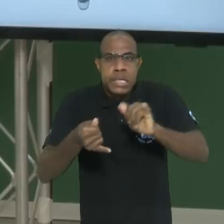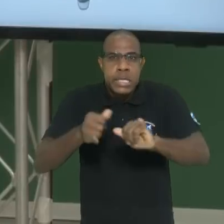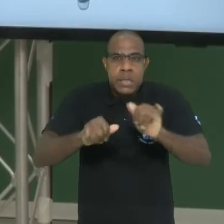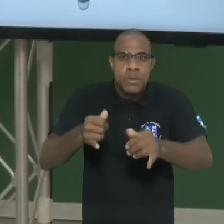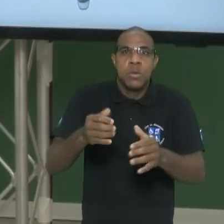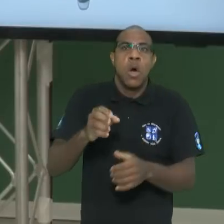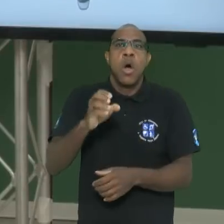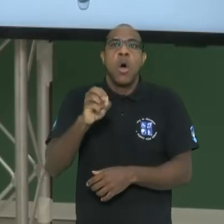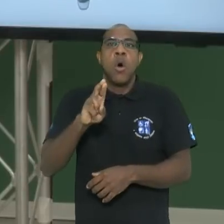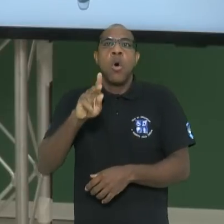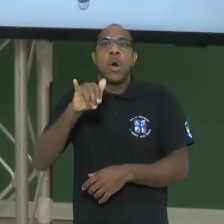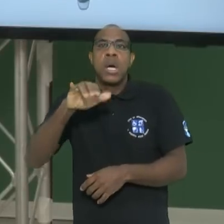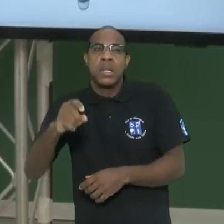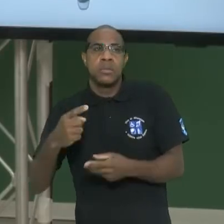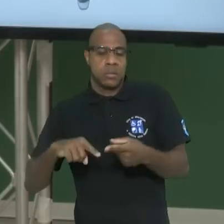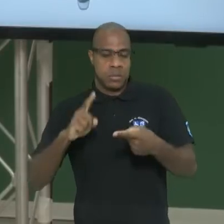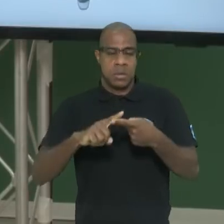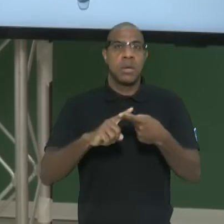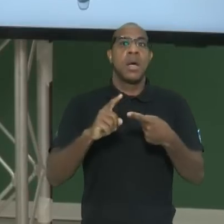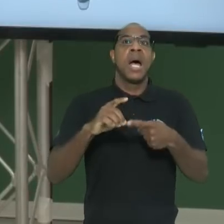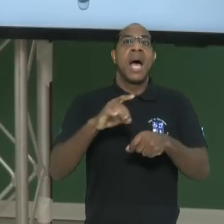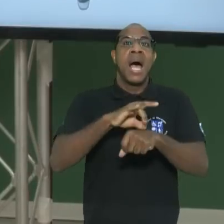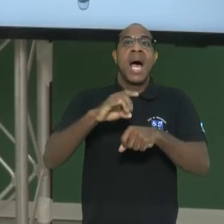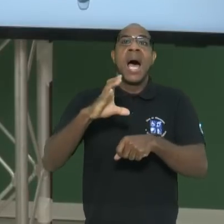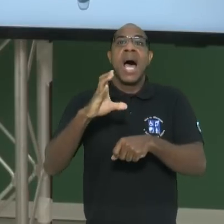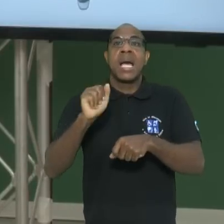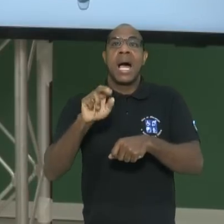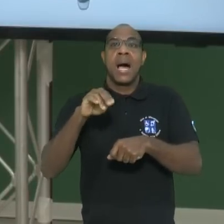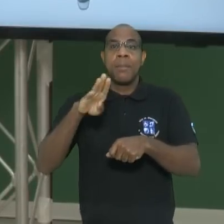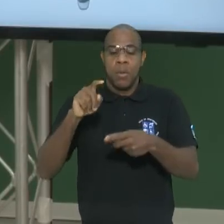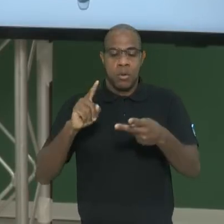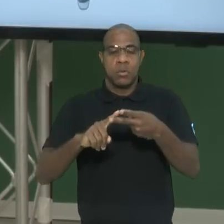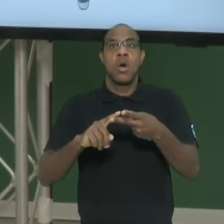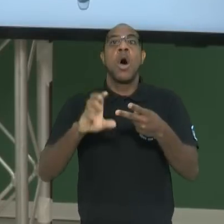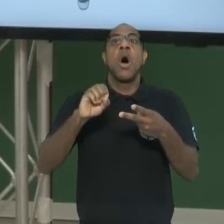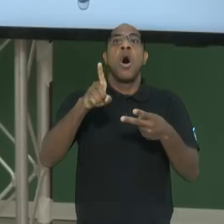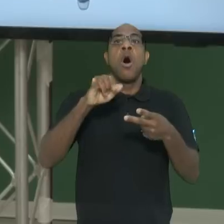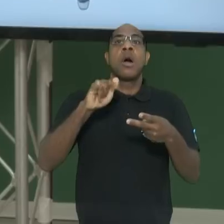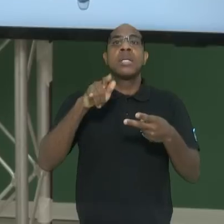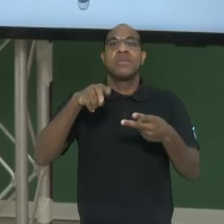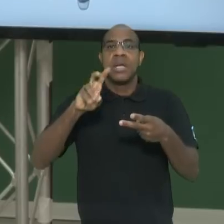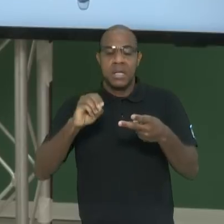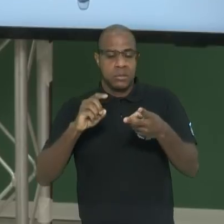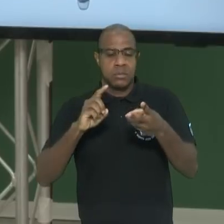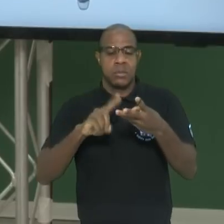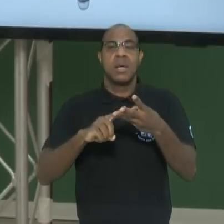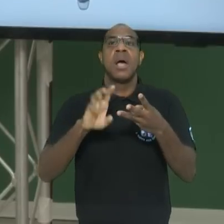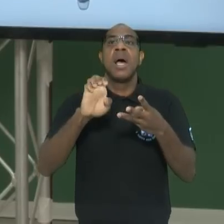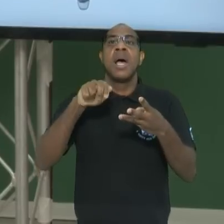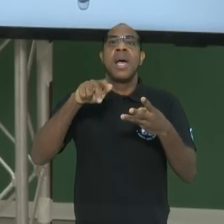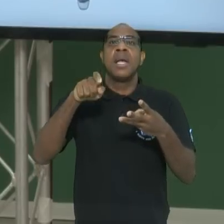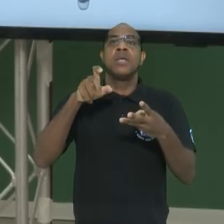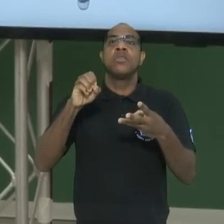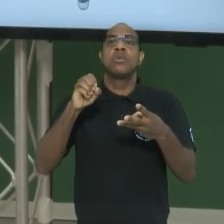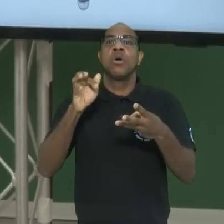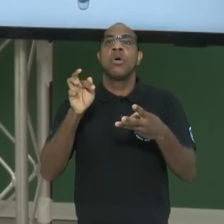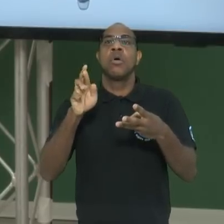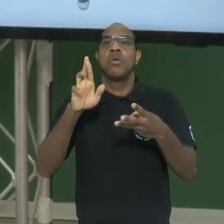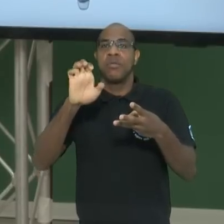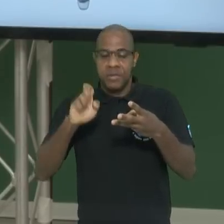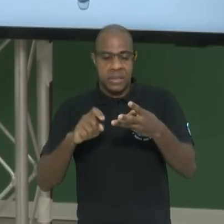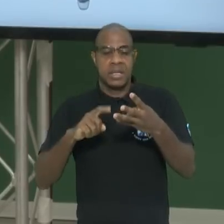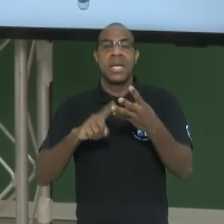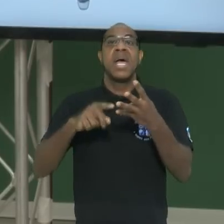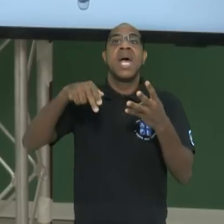eram carbono, oxigênio, fósforo, enxofre, hidrogênio e